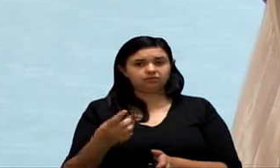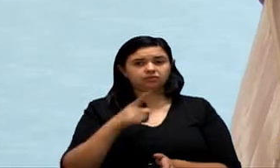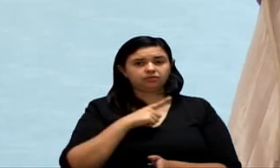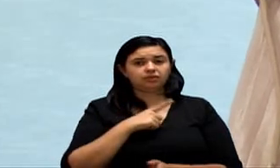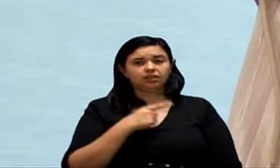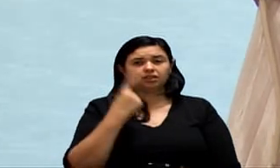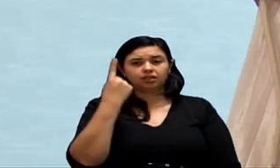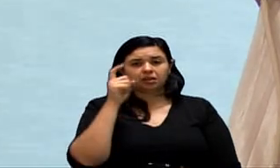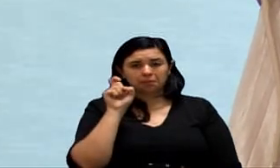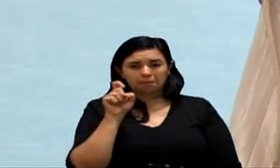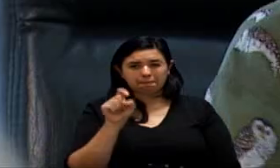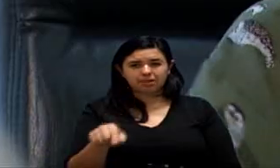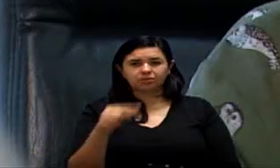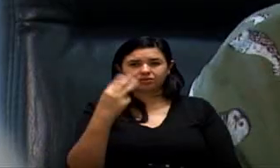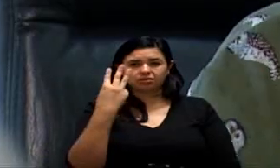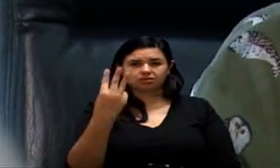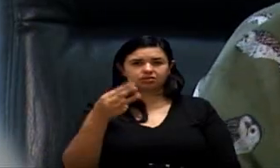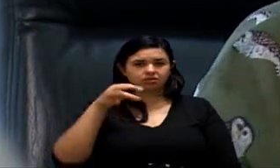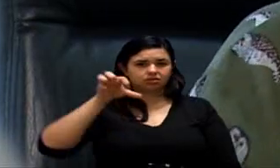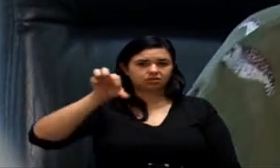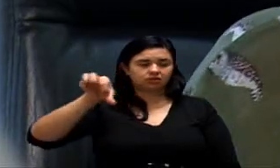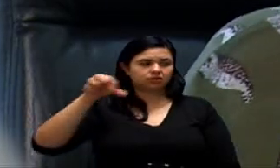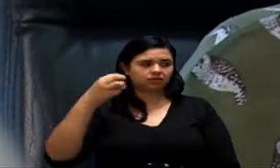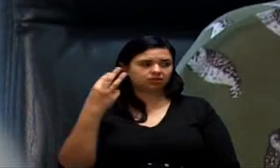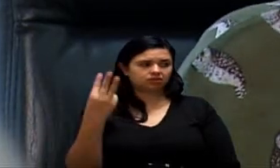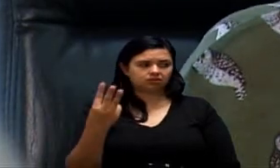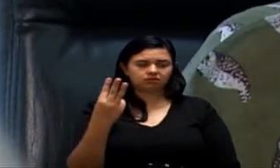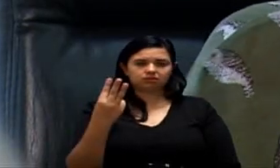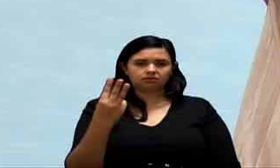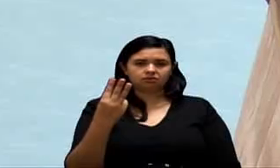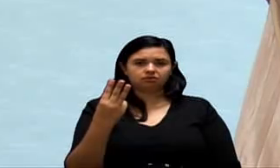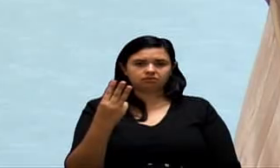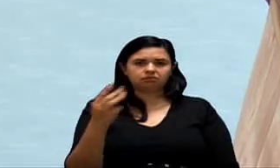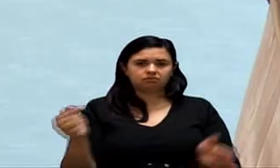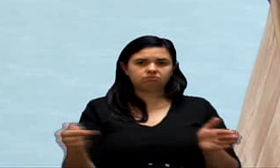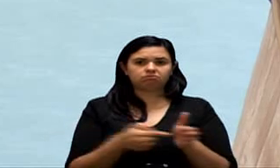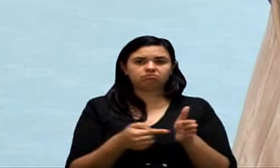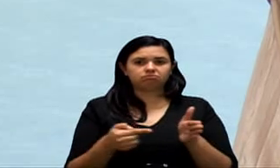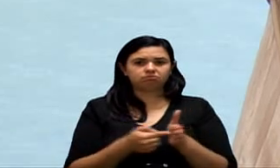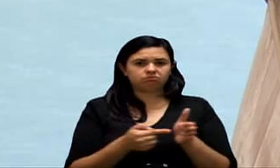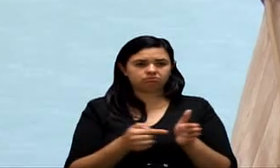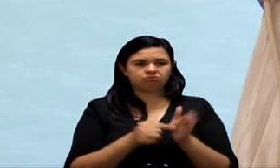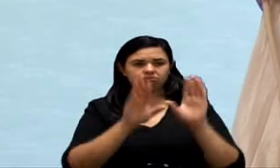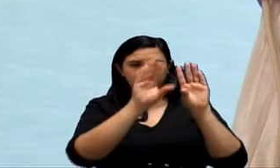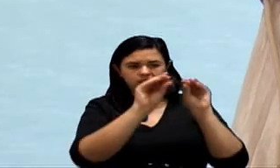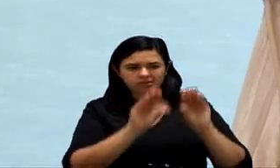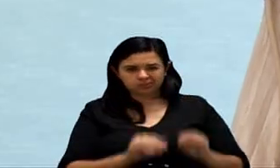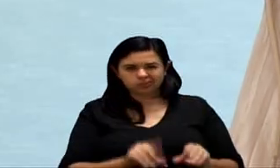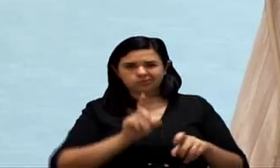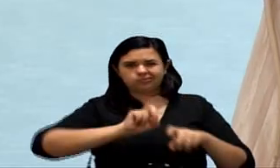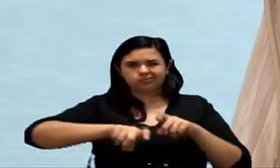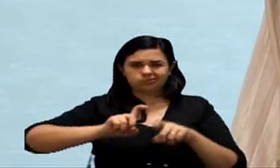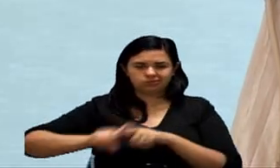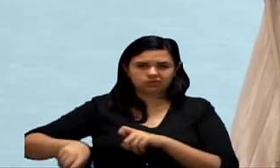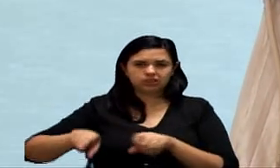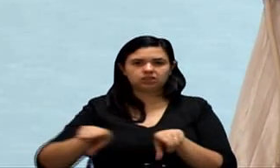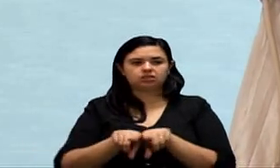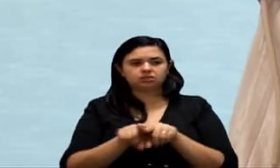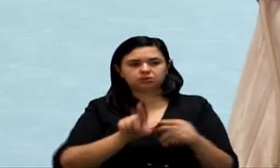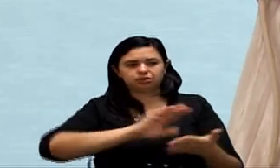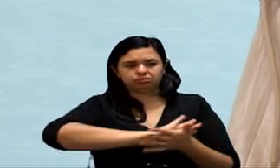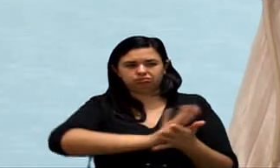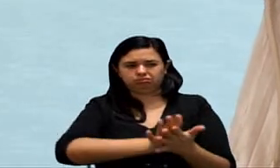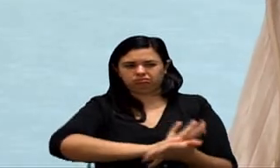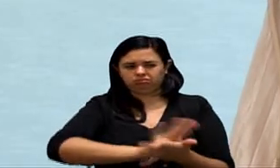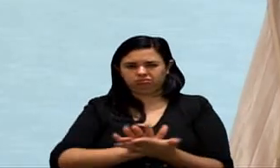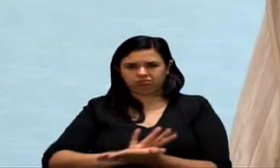1.393 notificações de abusos de origem sexual, física, psicológica e as testemunhas que testemunharam